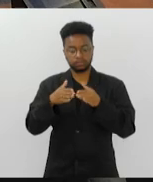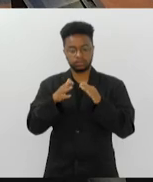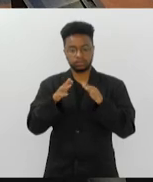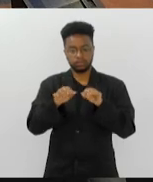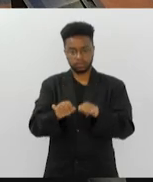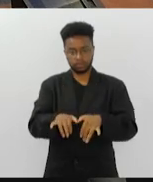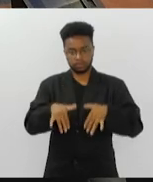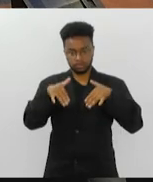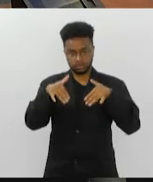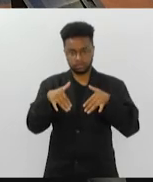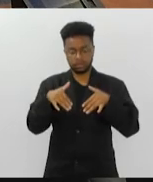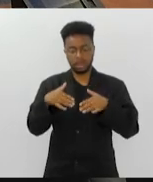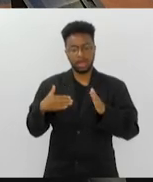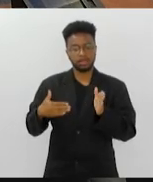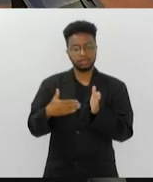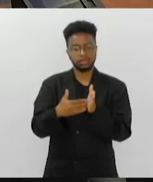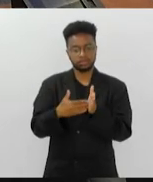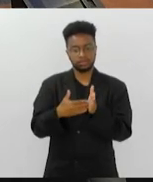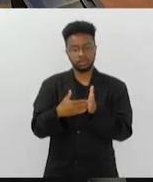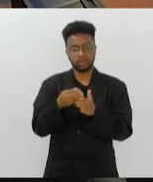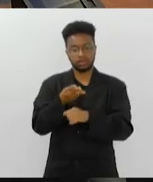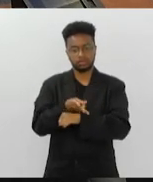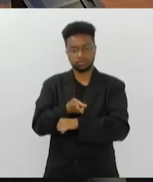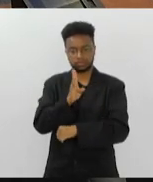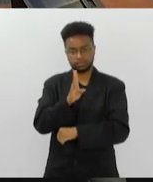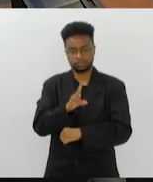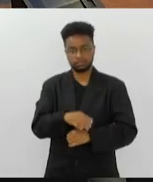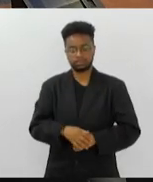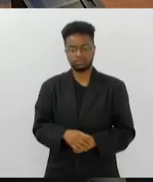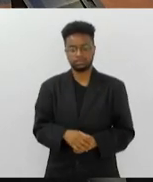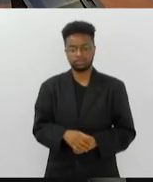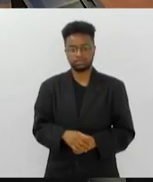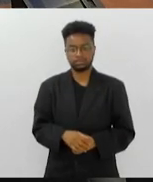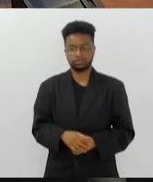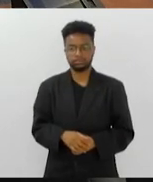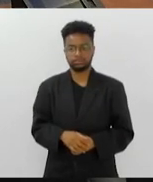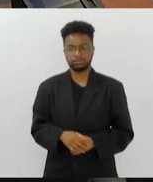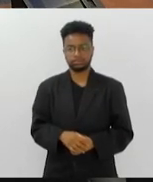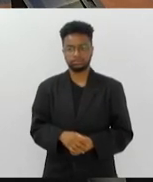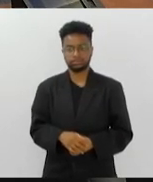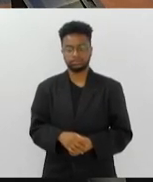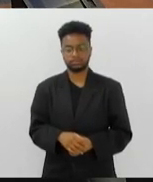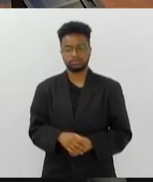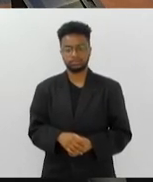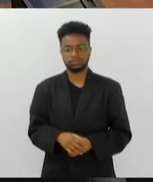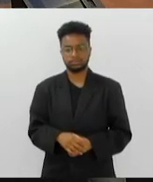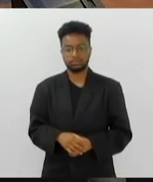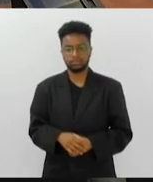sessão até a ordem do dia, às 15 horas.